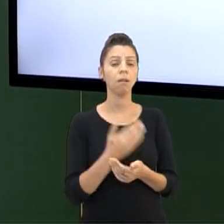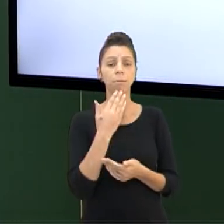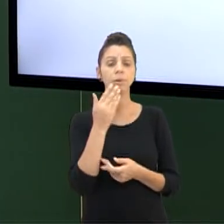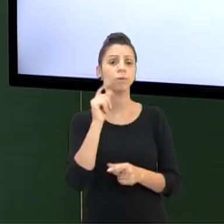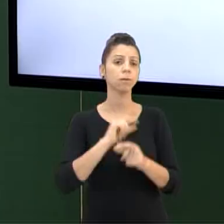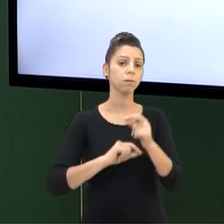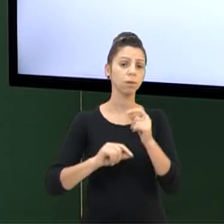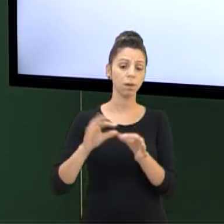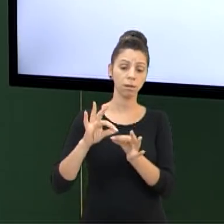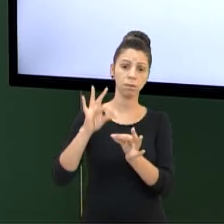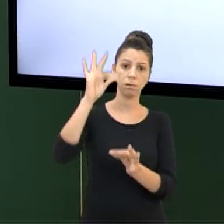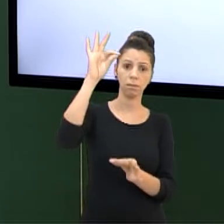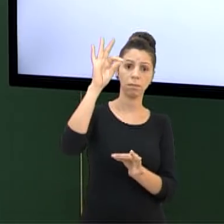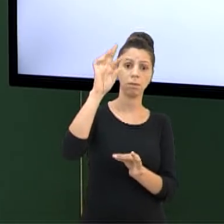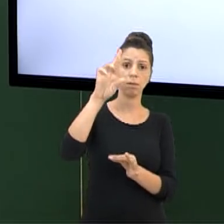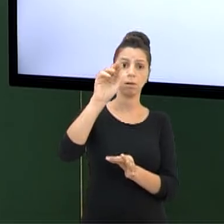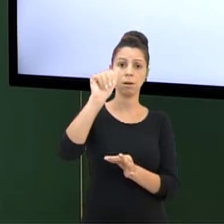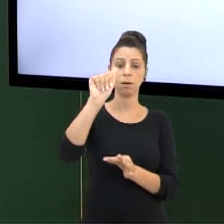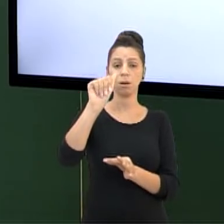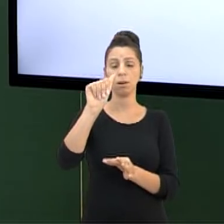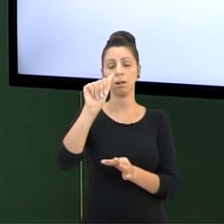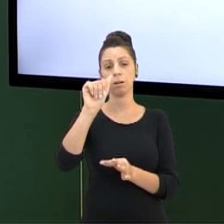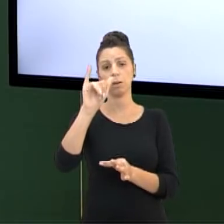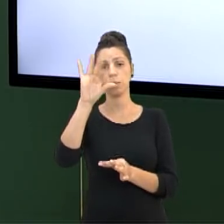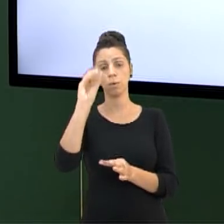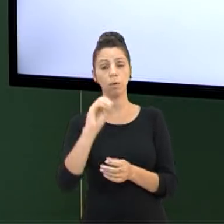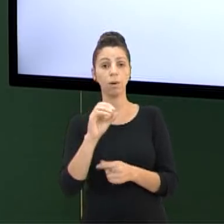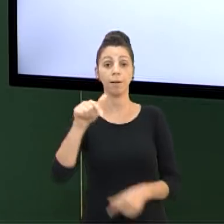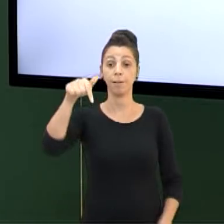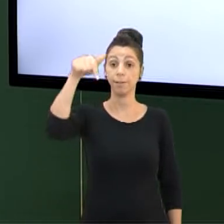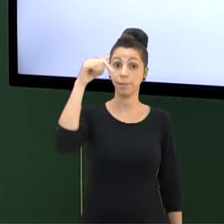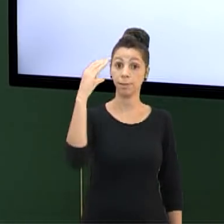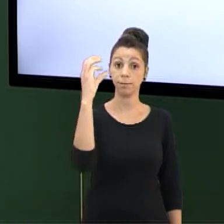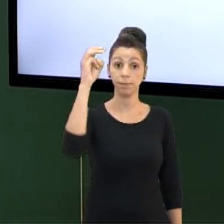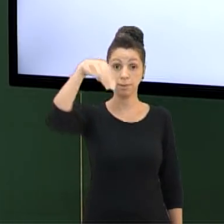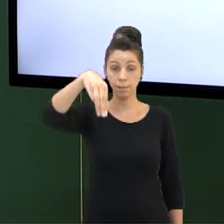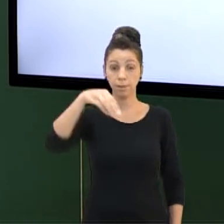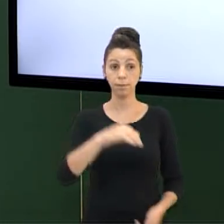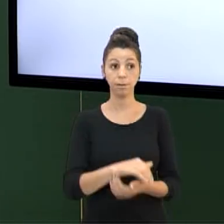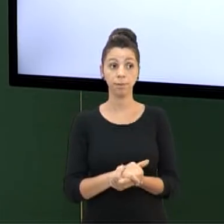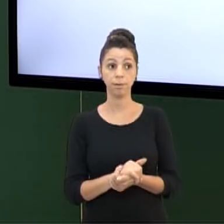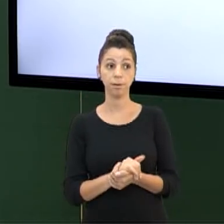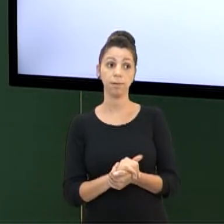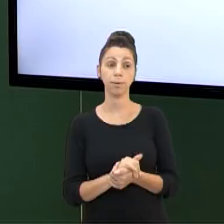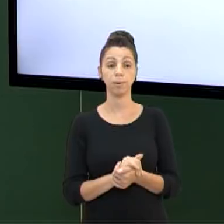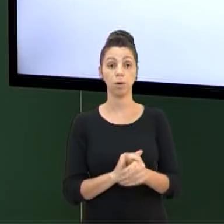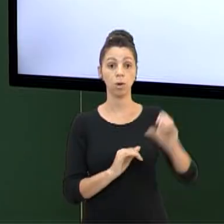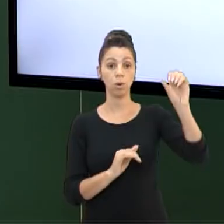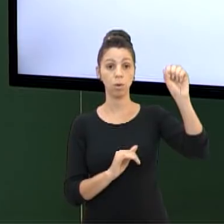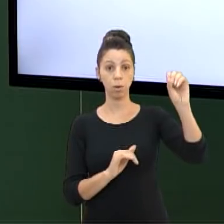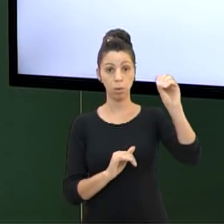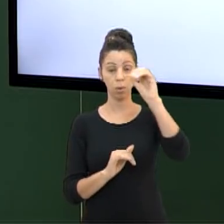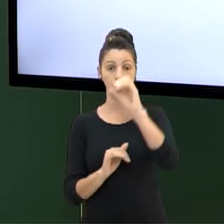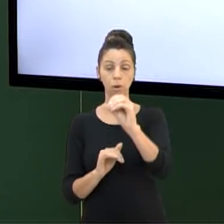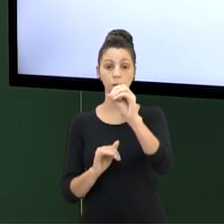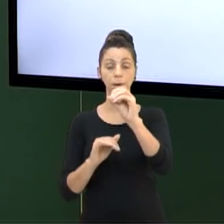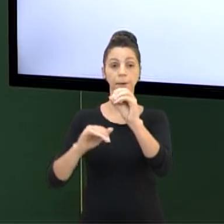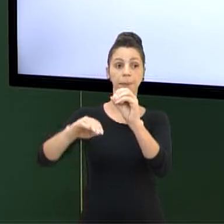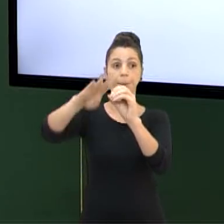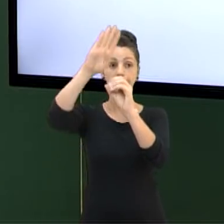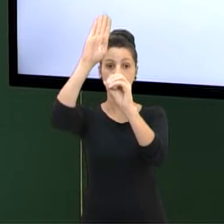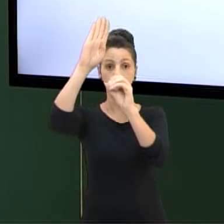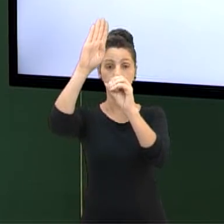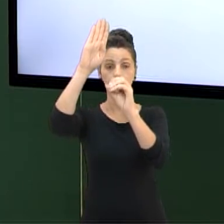o raio é 7 centímetros. O raio é o segmento OB, ou BO, é o segmento